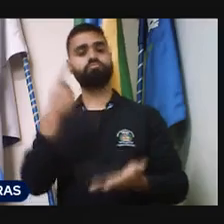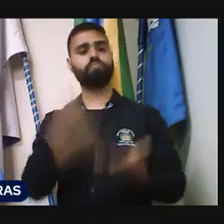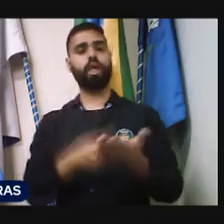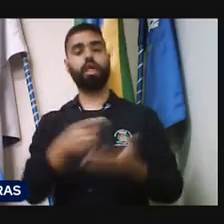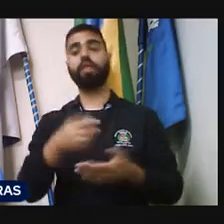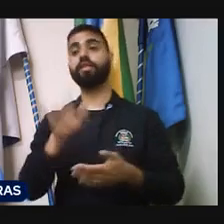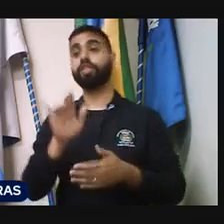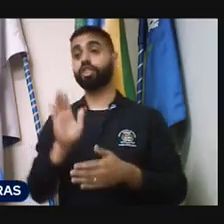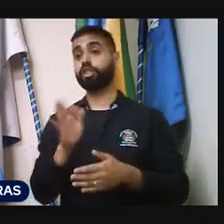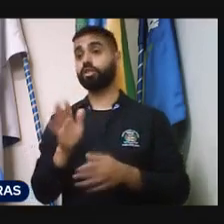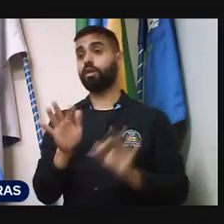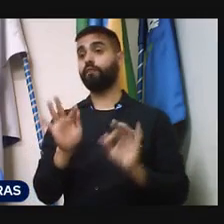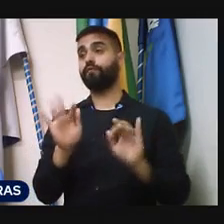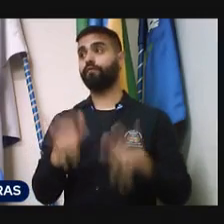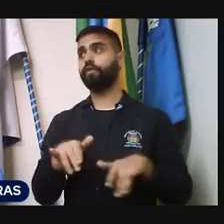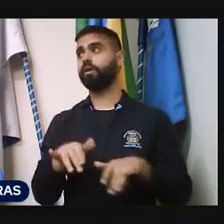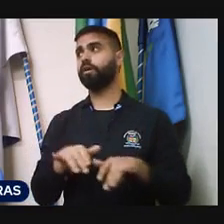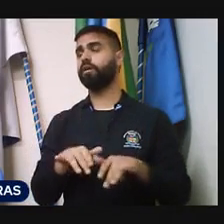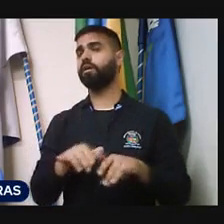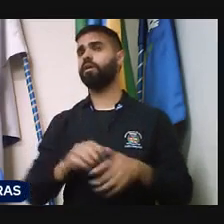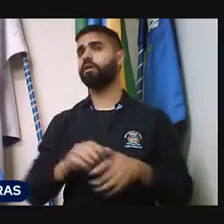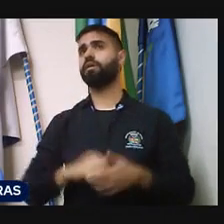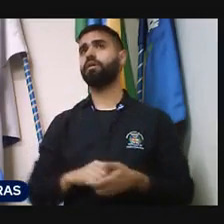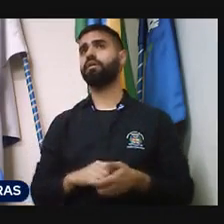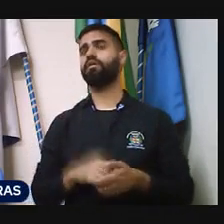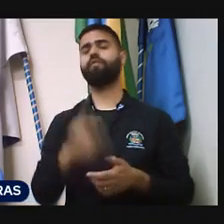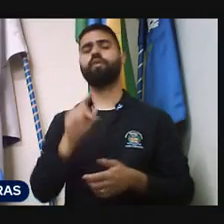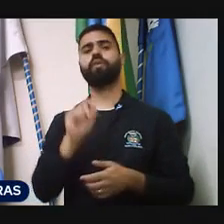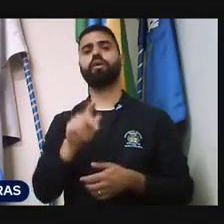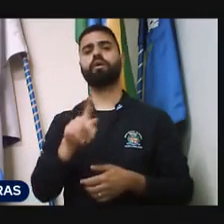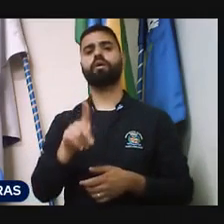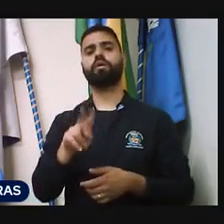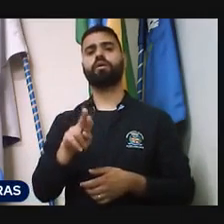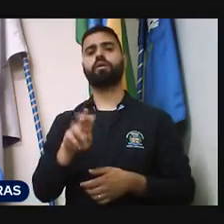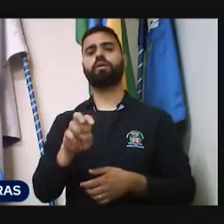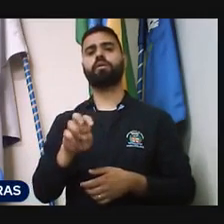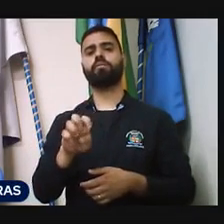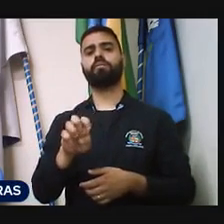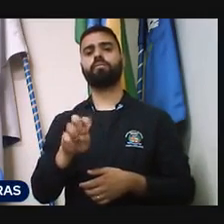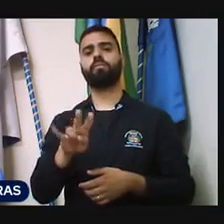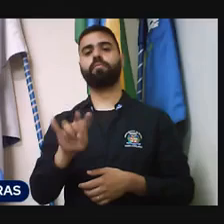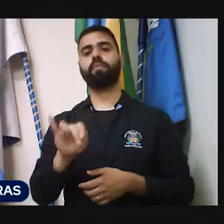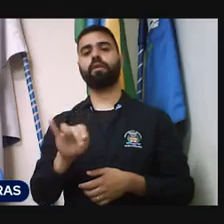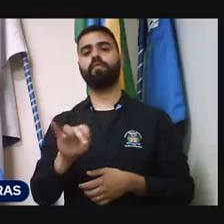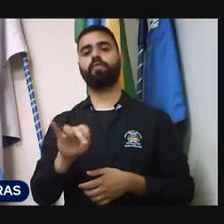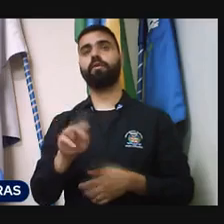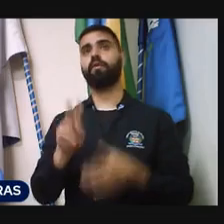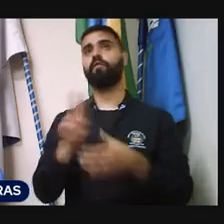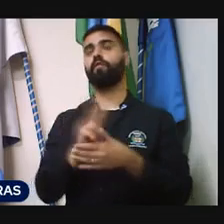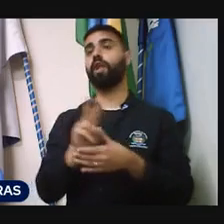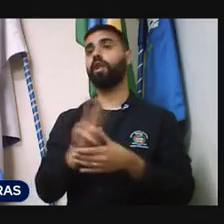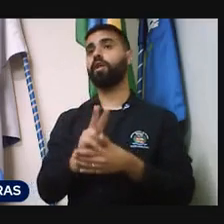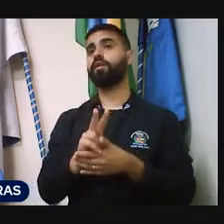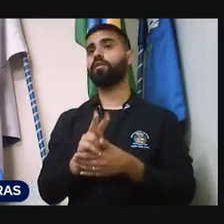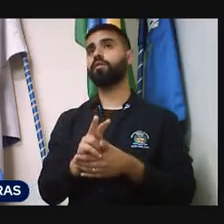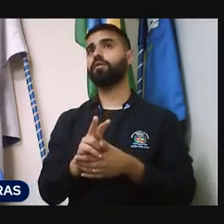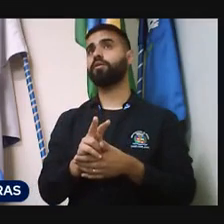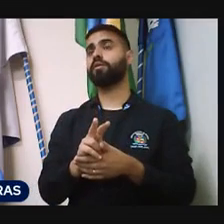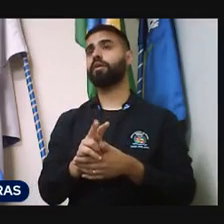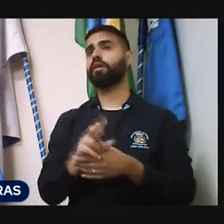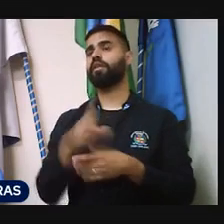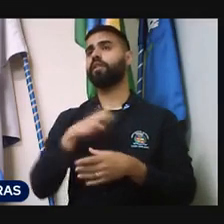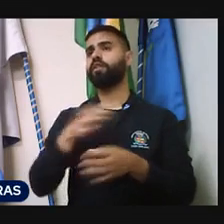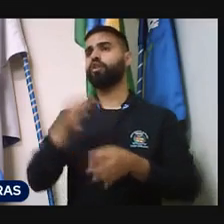final onde a Previ Valença Previ Valença foi condenada pelo